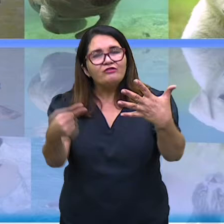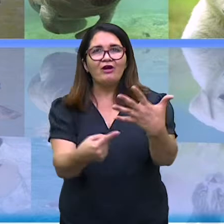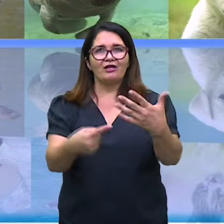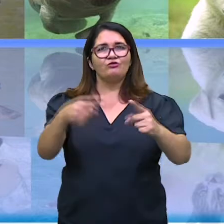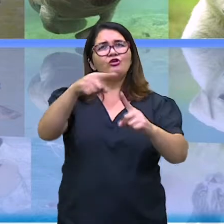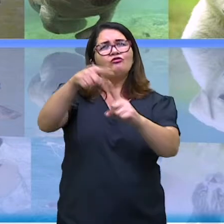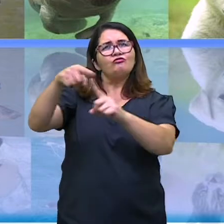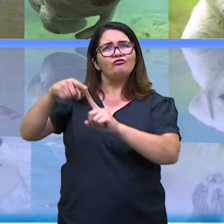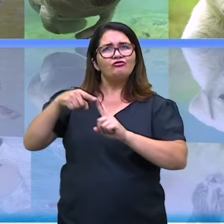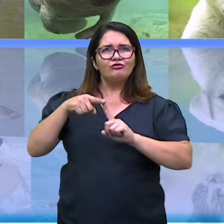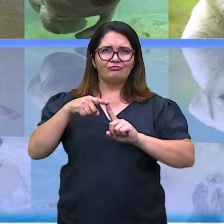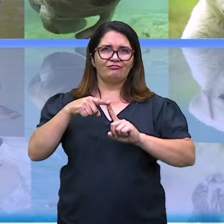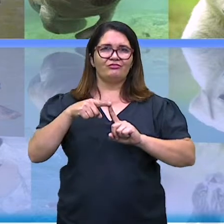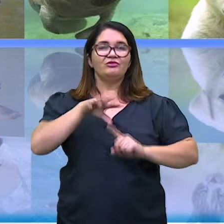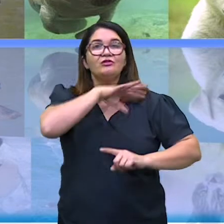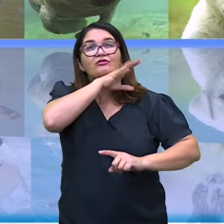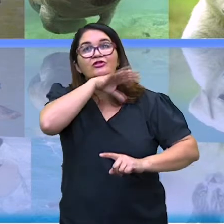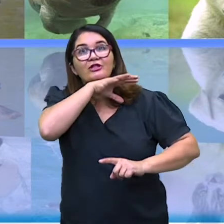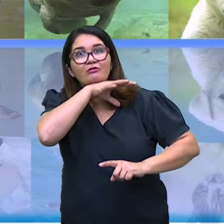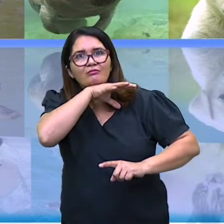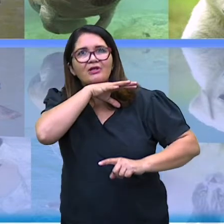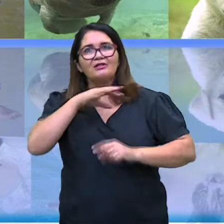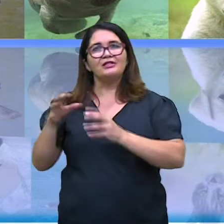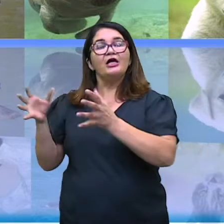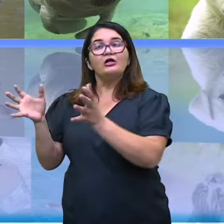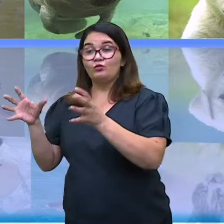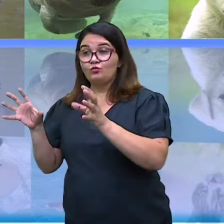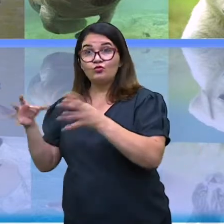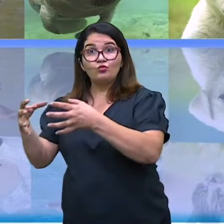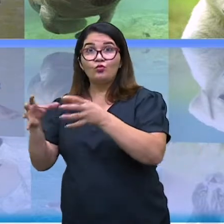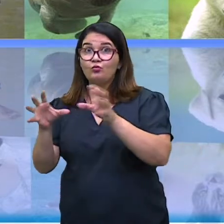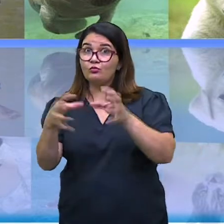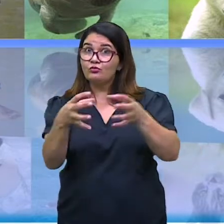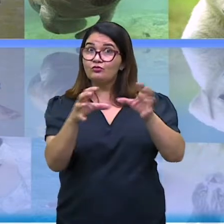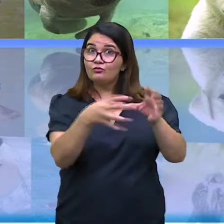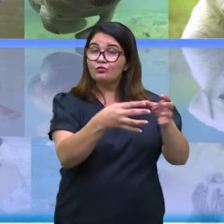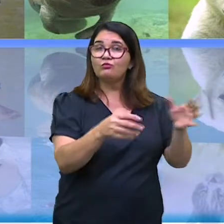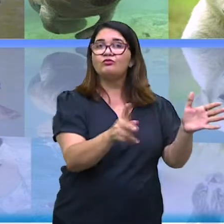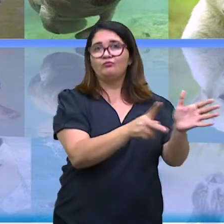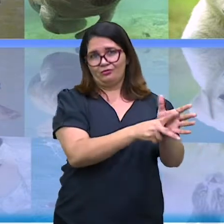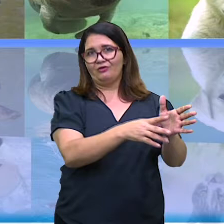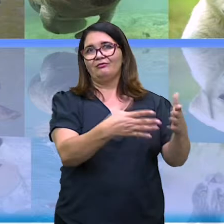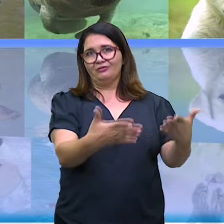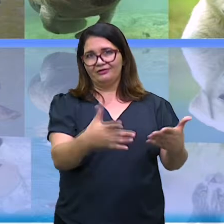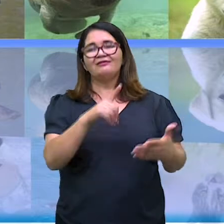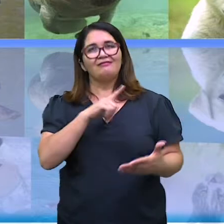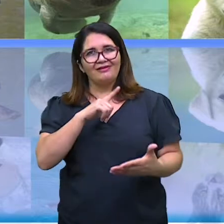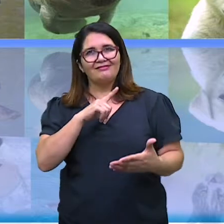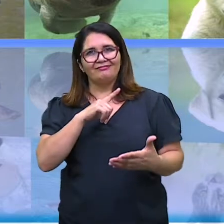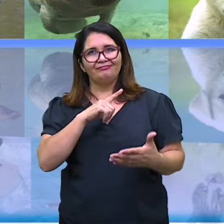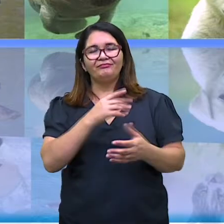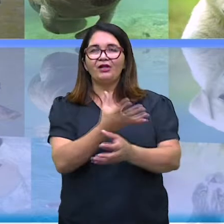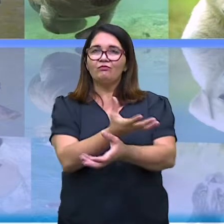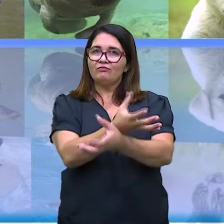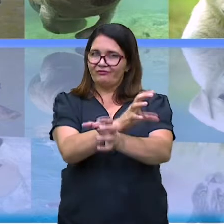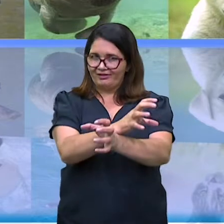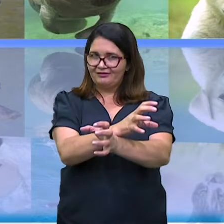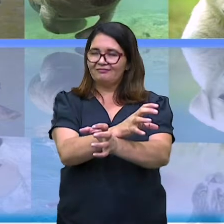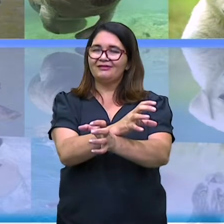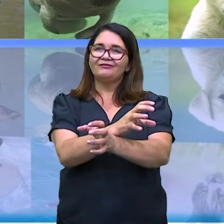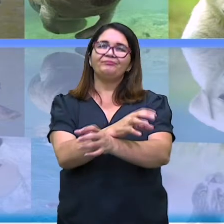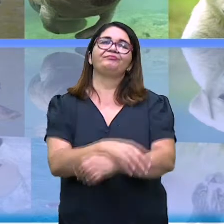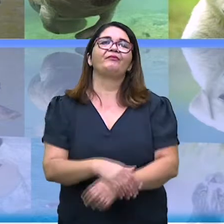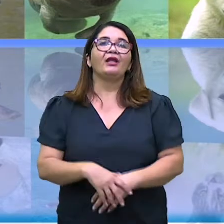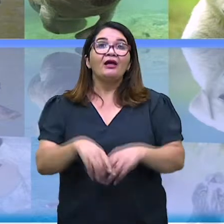Como que todo esse processo vai acontecer, não é mesmo? E aí? O que será que